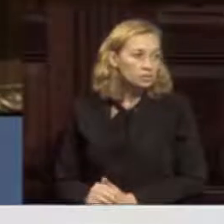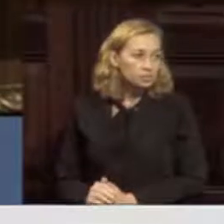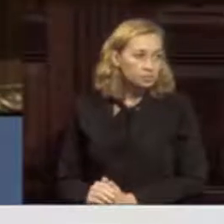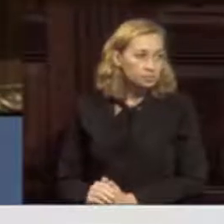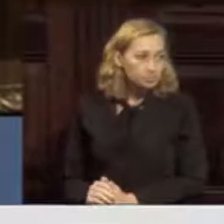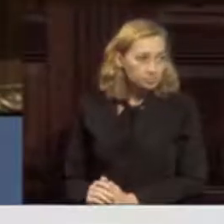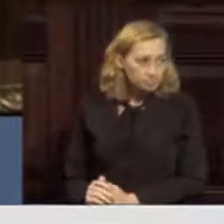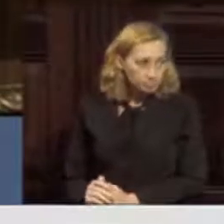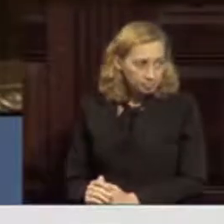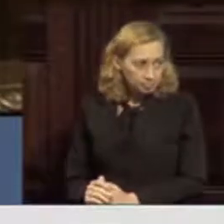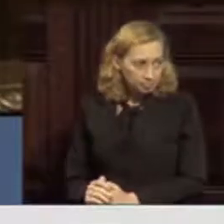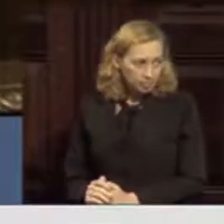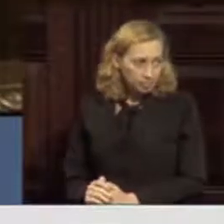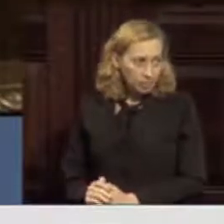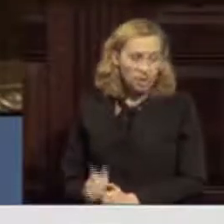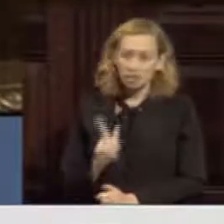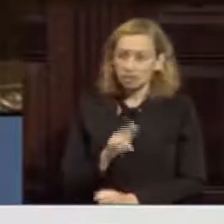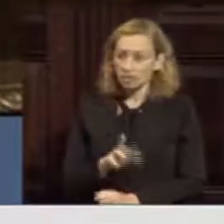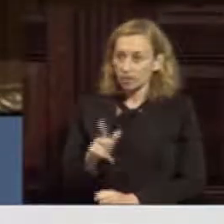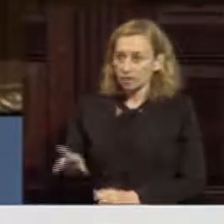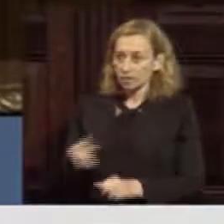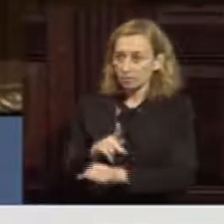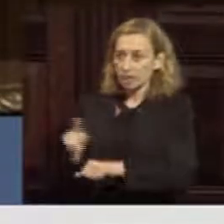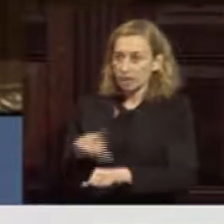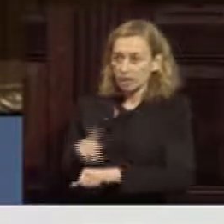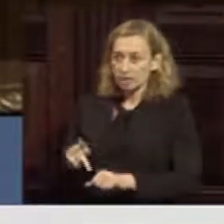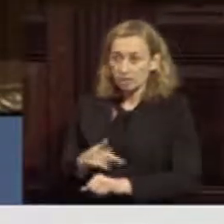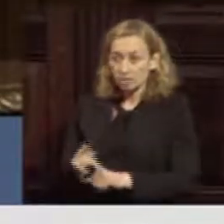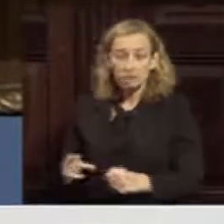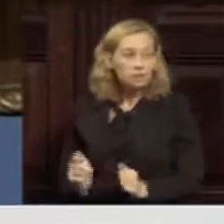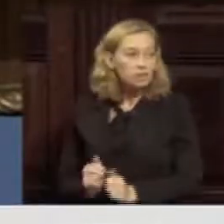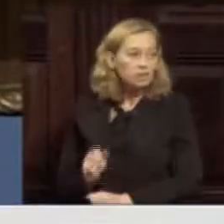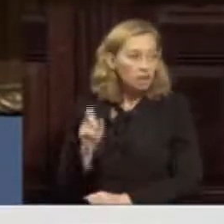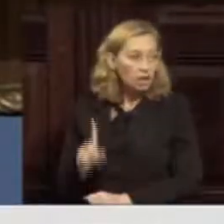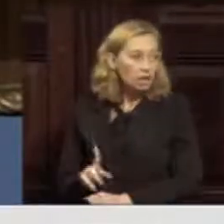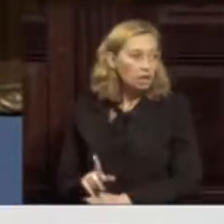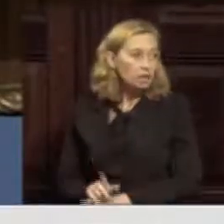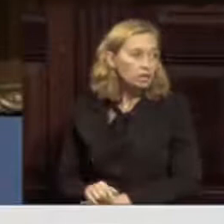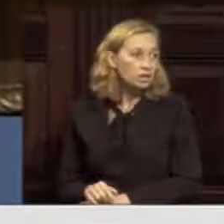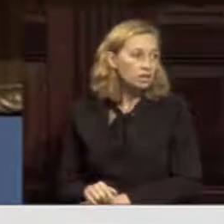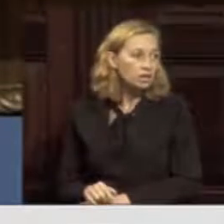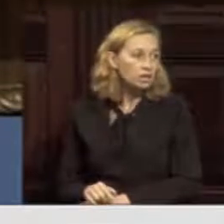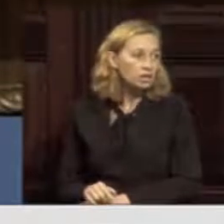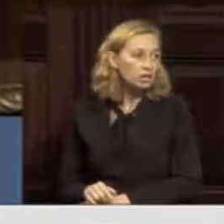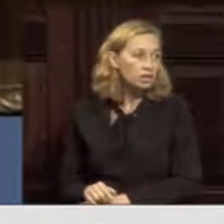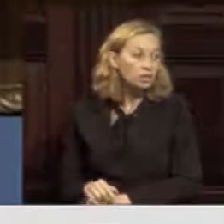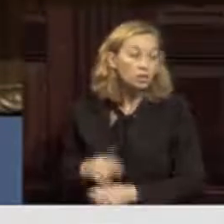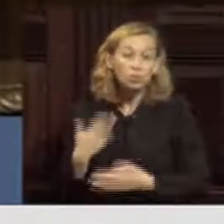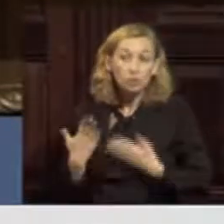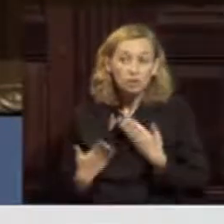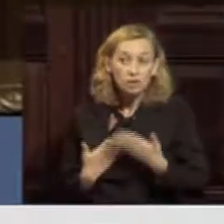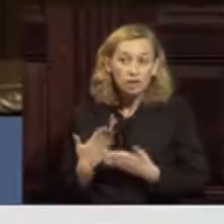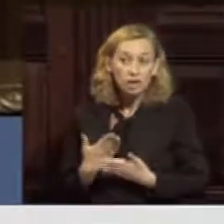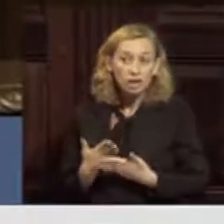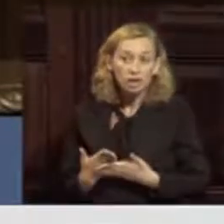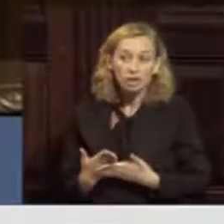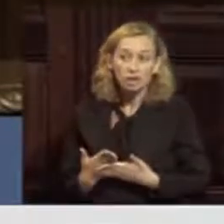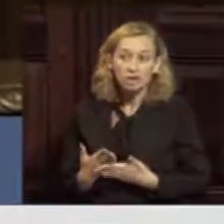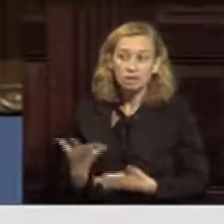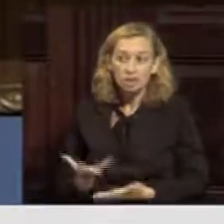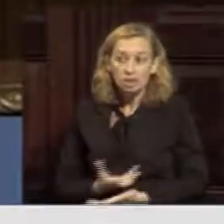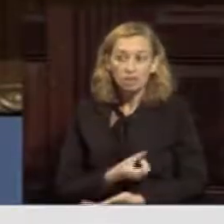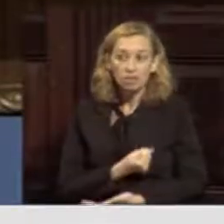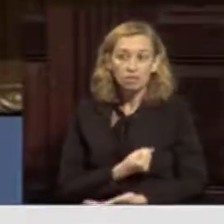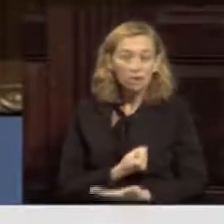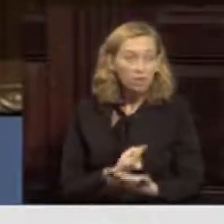Supremas Cortes dos diferentes países, é zelar, salvaguardar